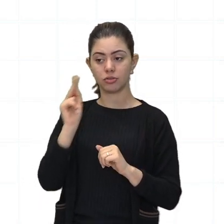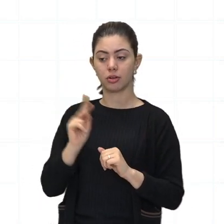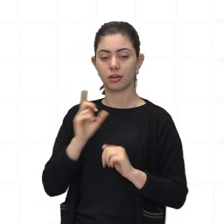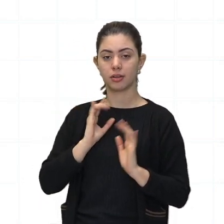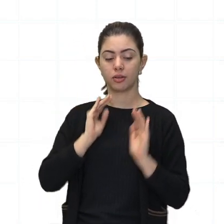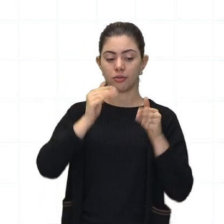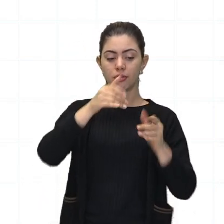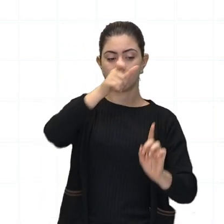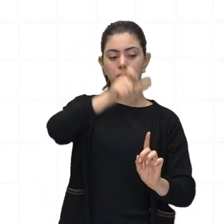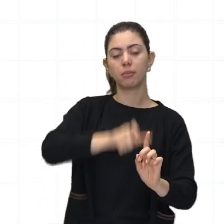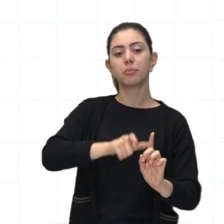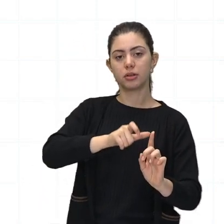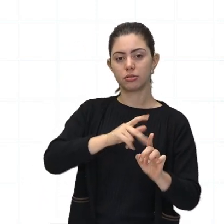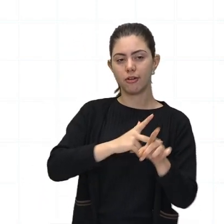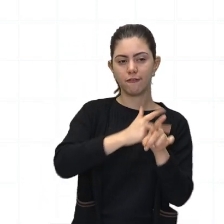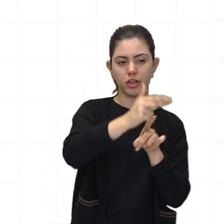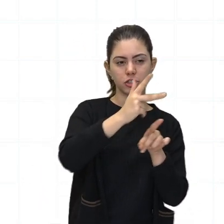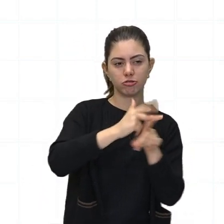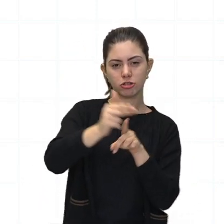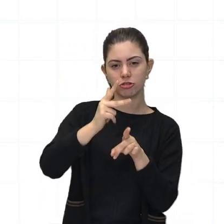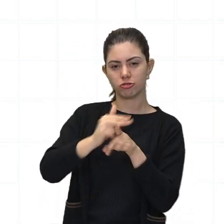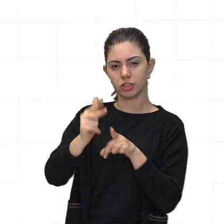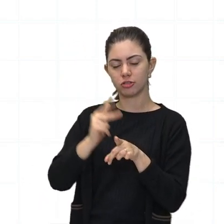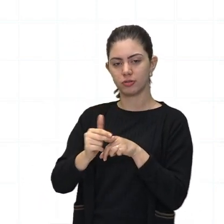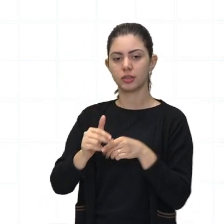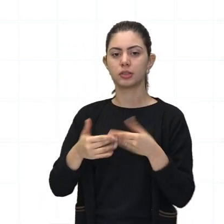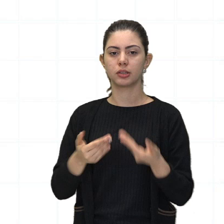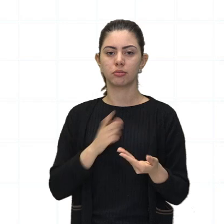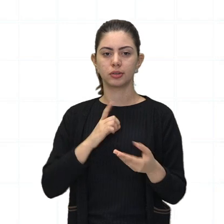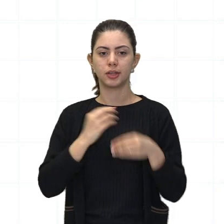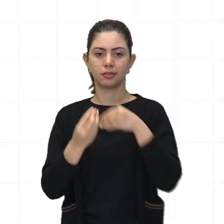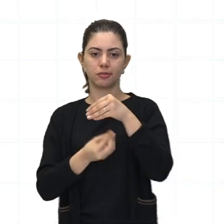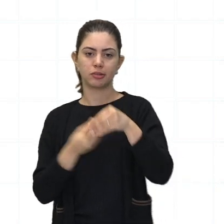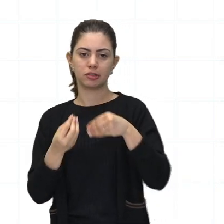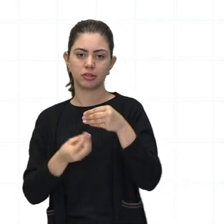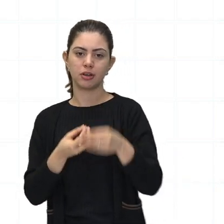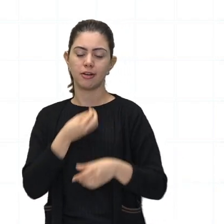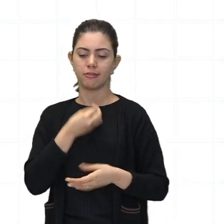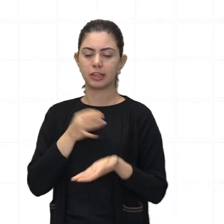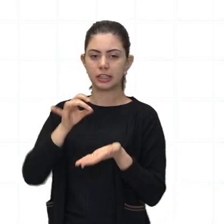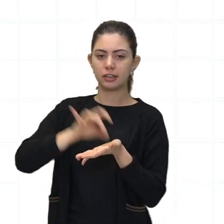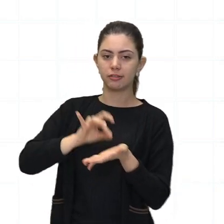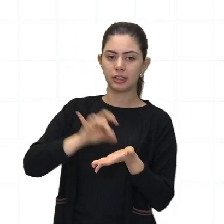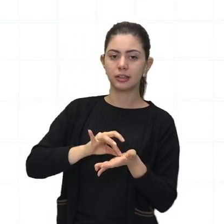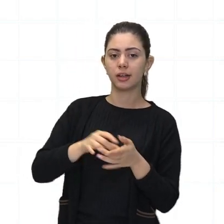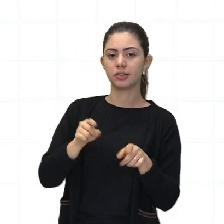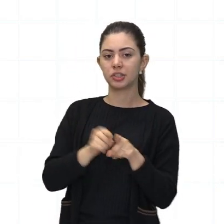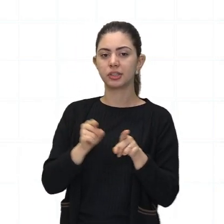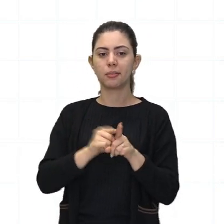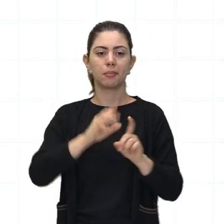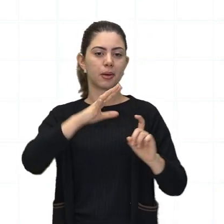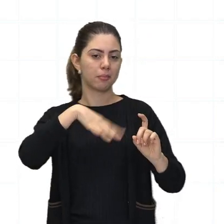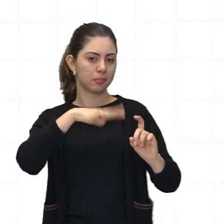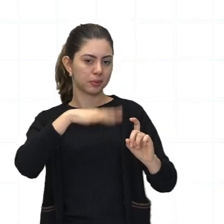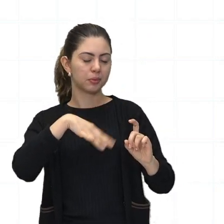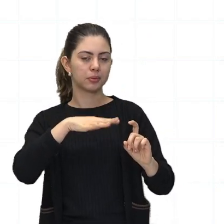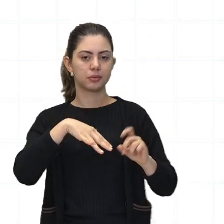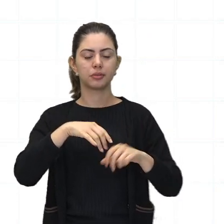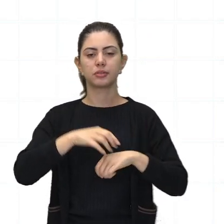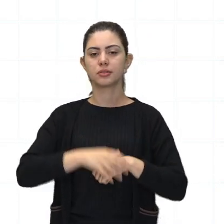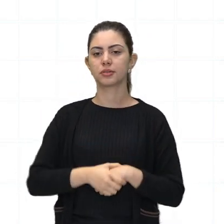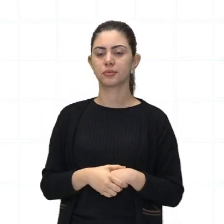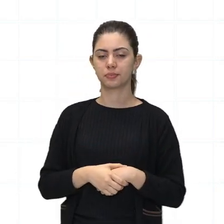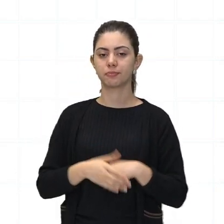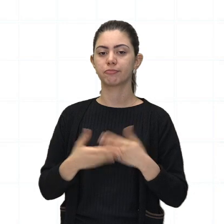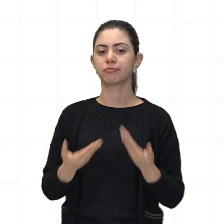de um herói e façanhas grandiosas, misturando elementos da vida terrena com elementos lendários e